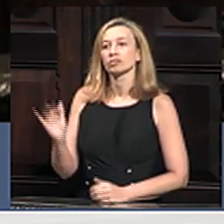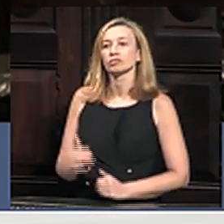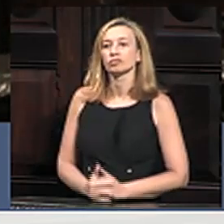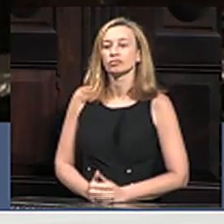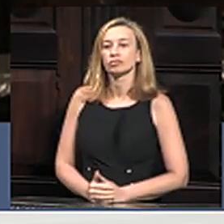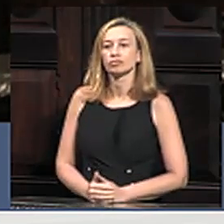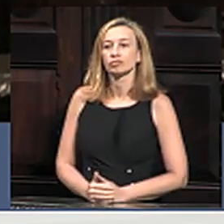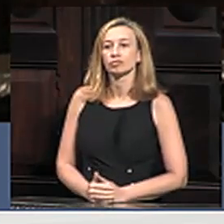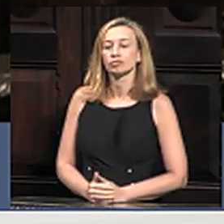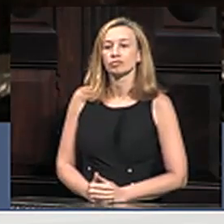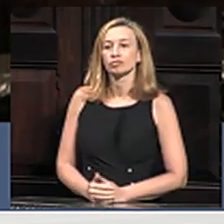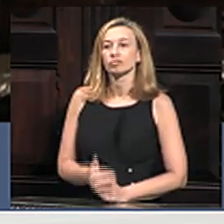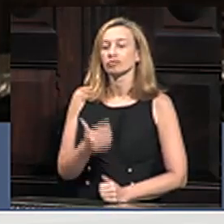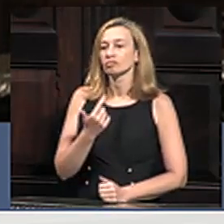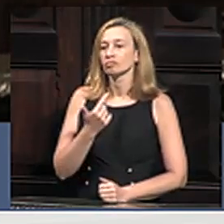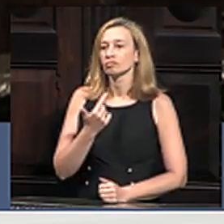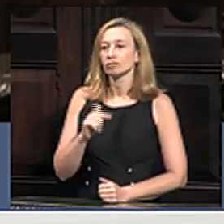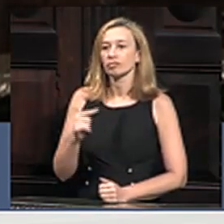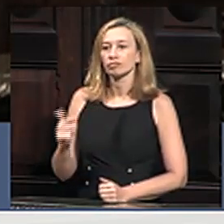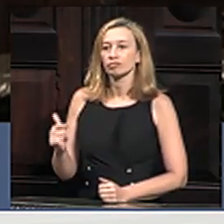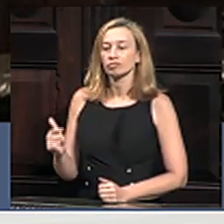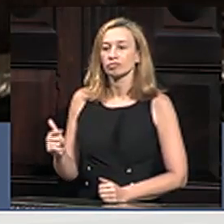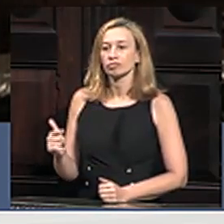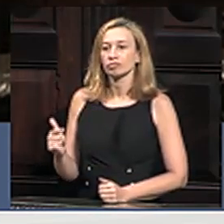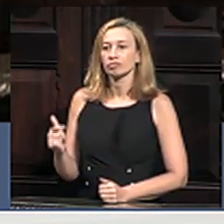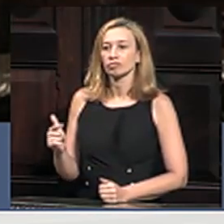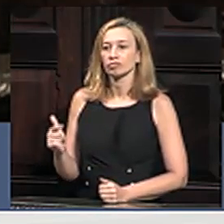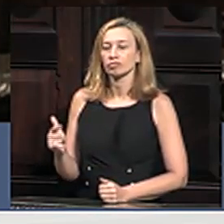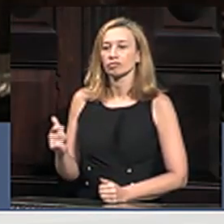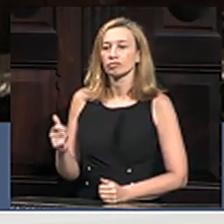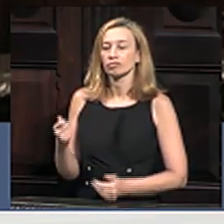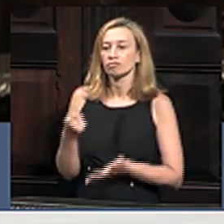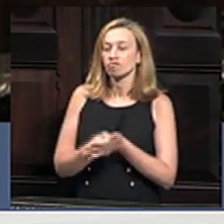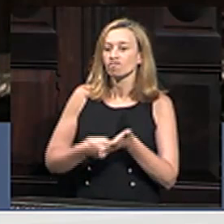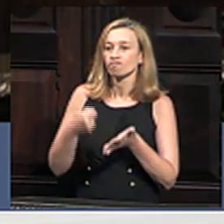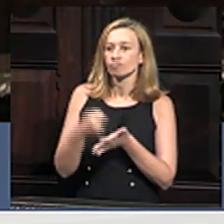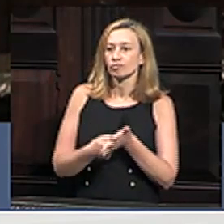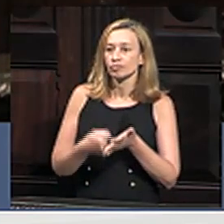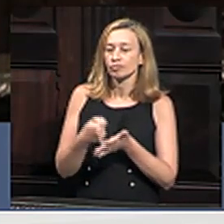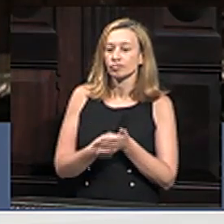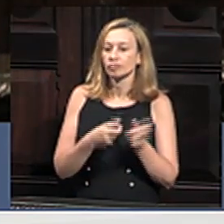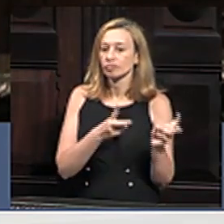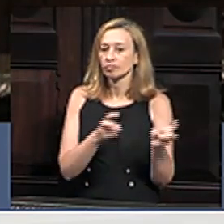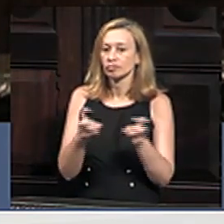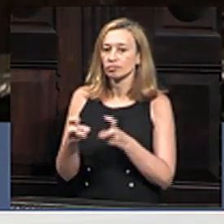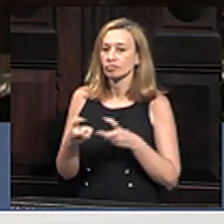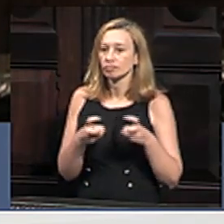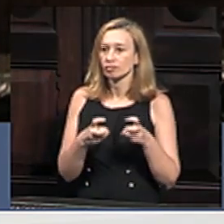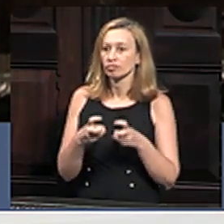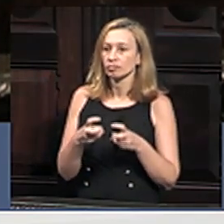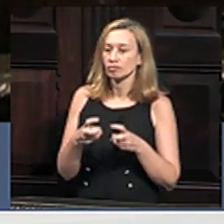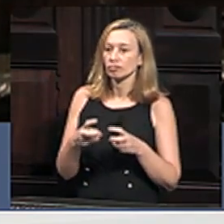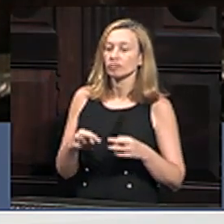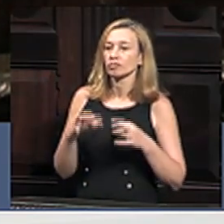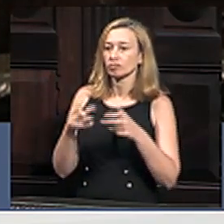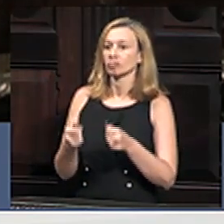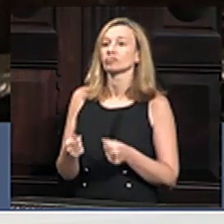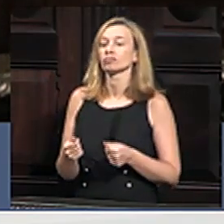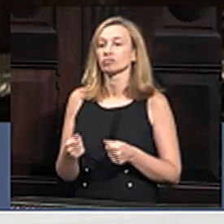sido rigoroso na observância do texto constitucional.